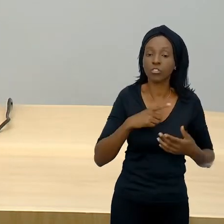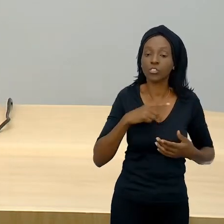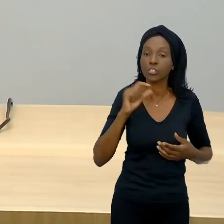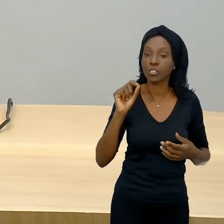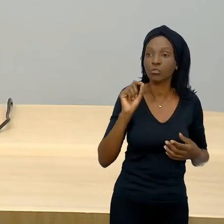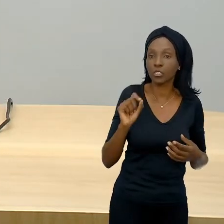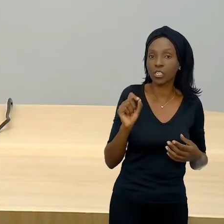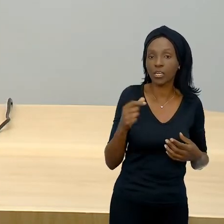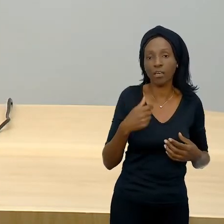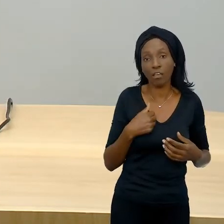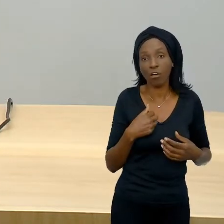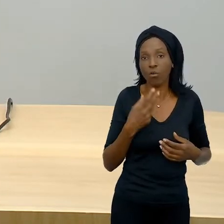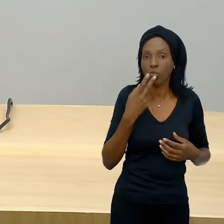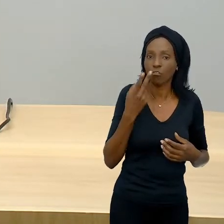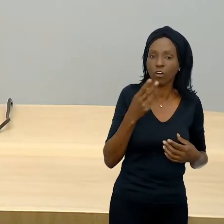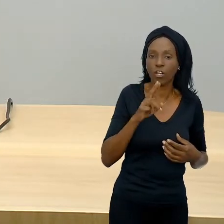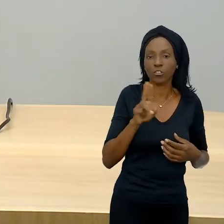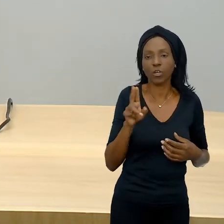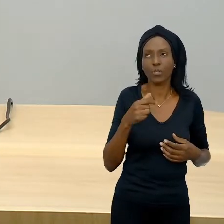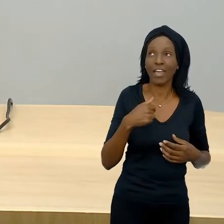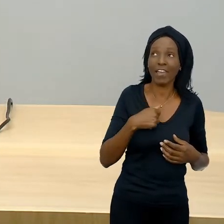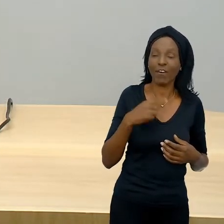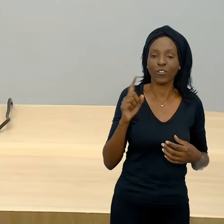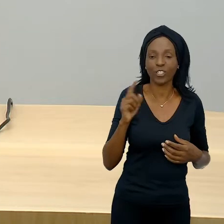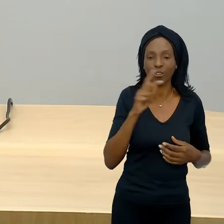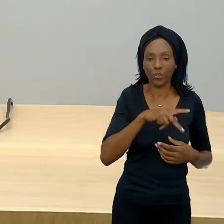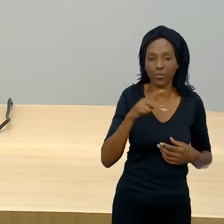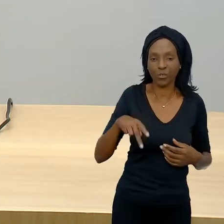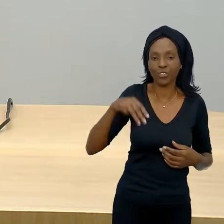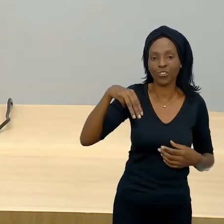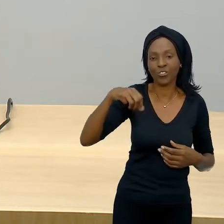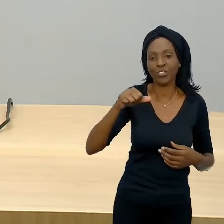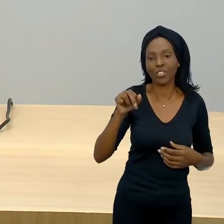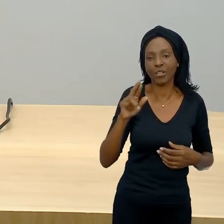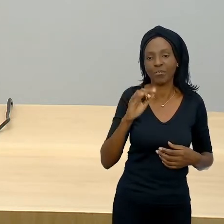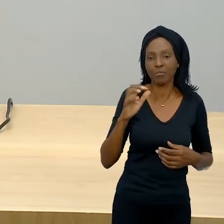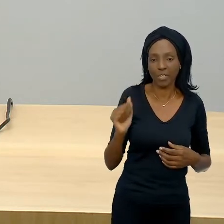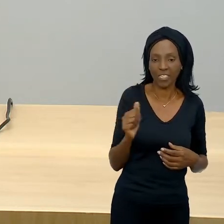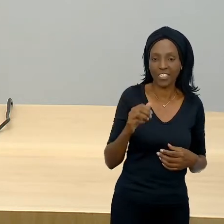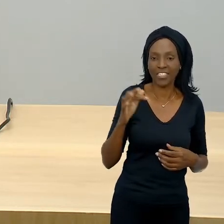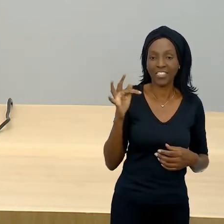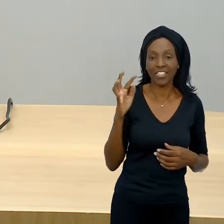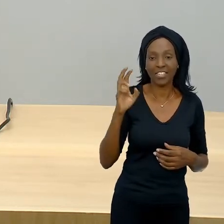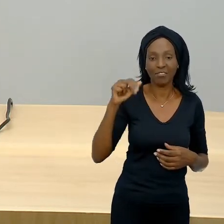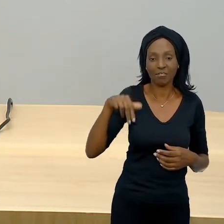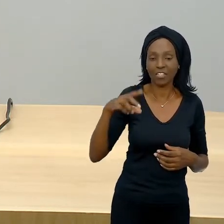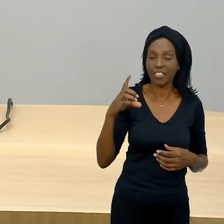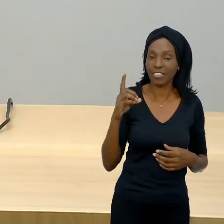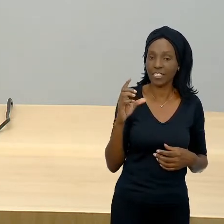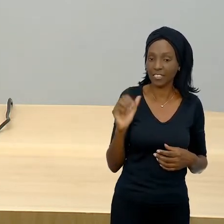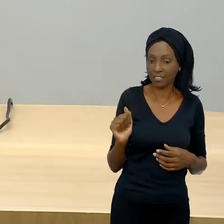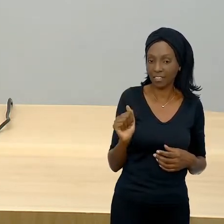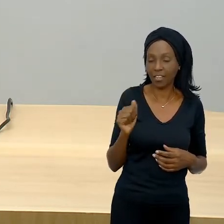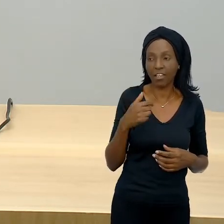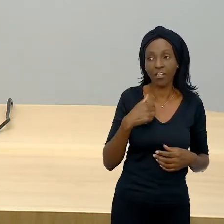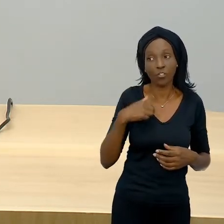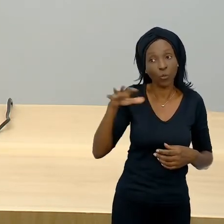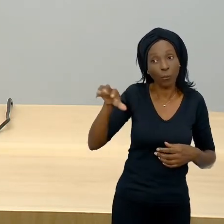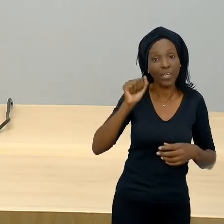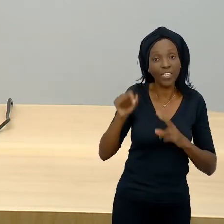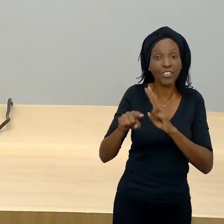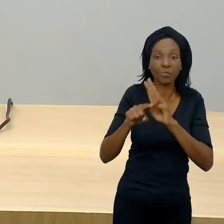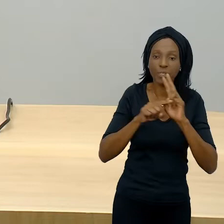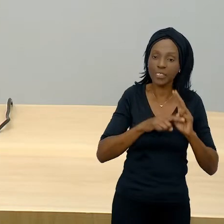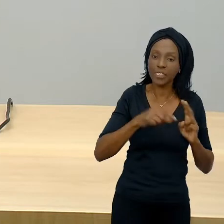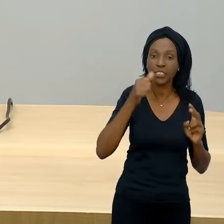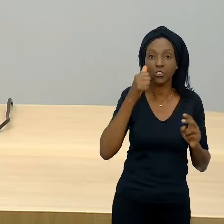vou chamar aqui, não eu, professora Maria Fernanda, eu vou pedir o termo emprestado, né, a uma filósofa estadunidense,